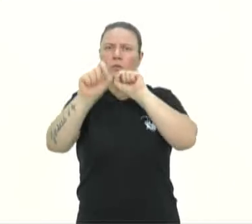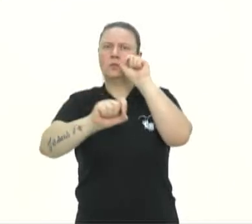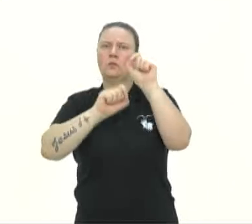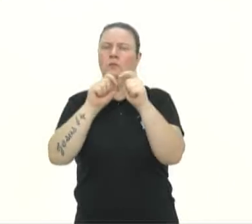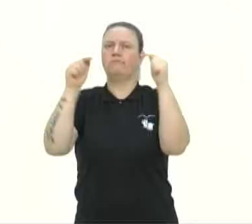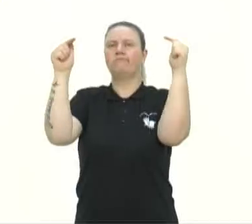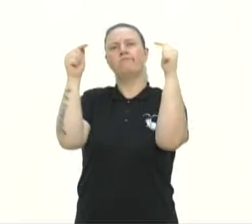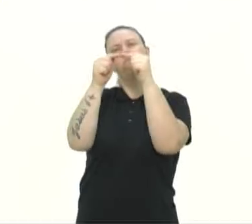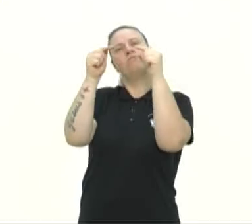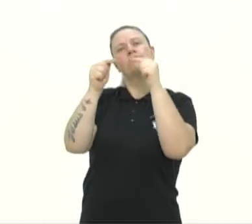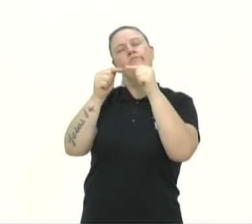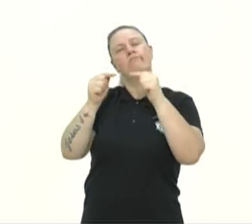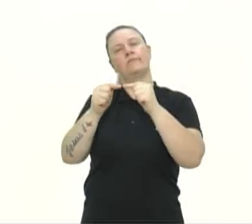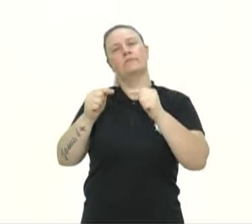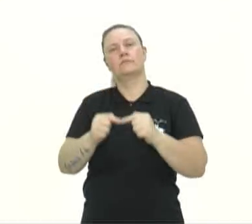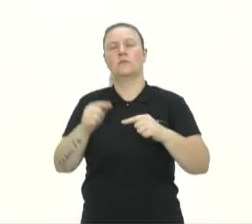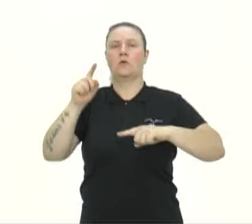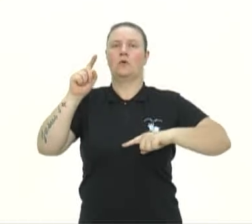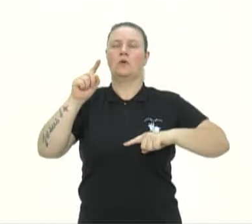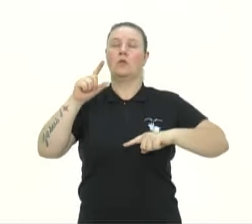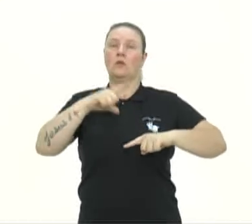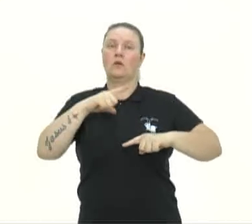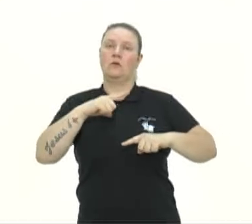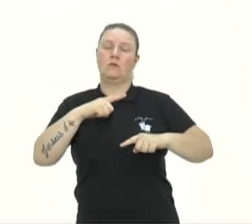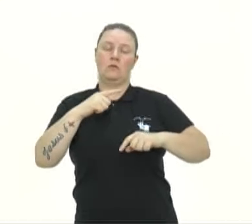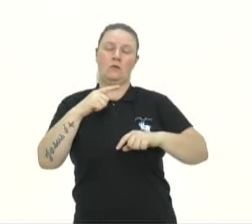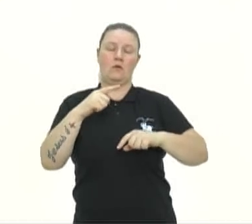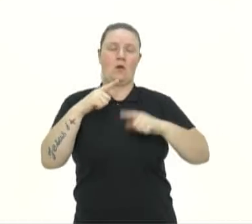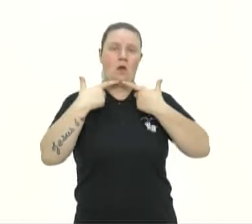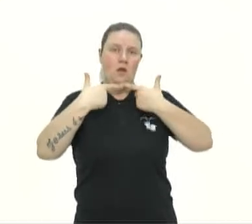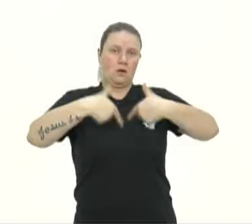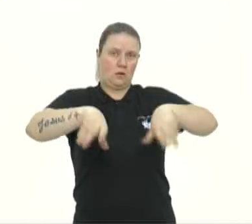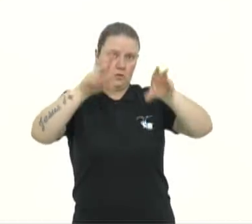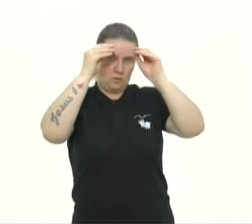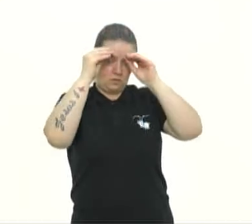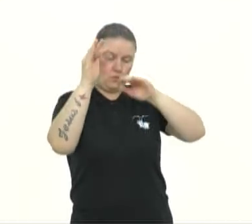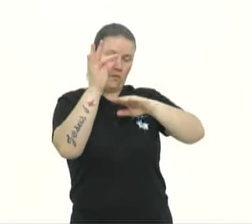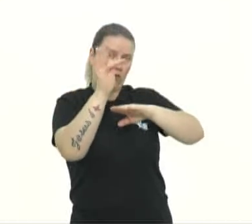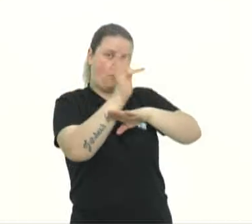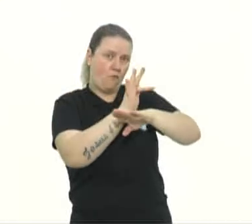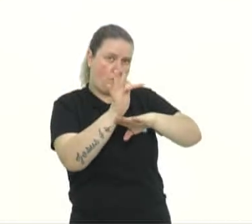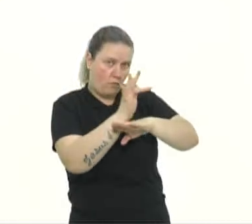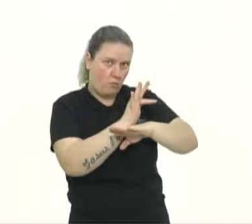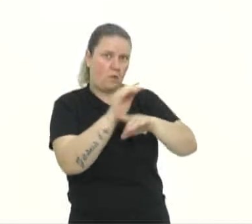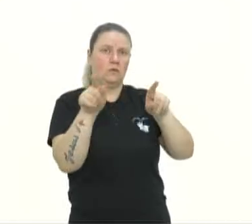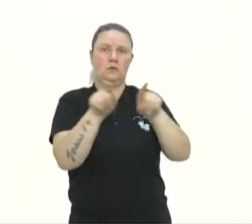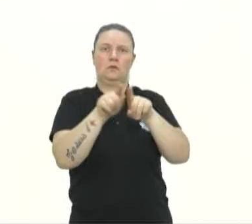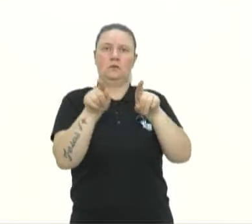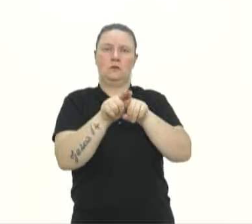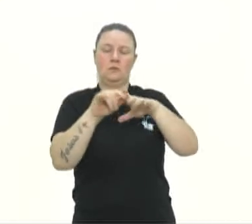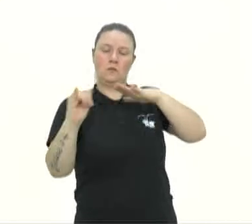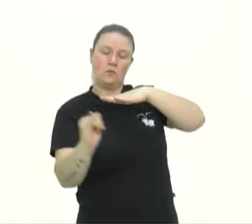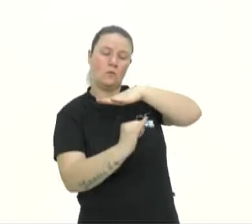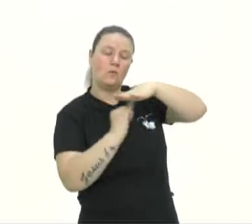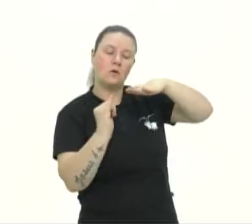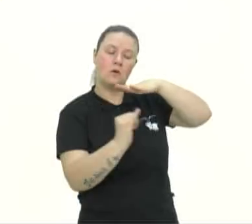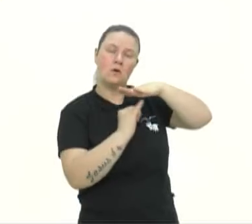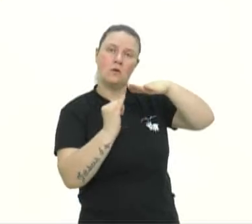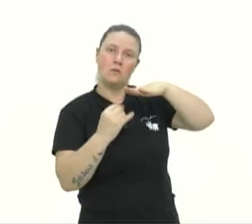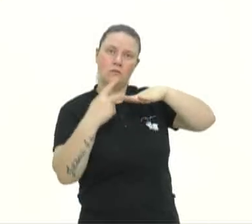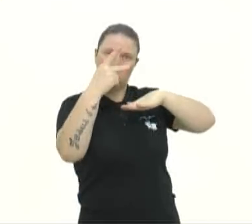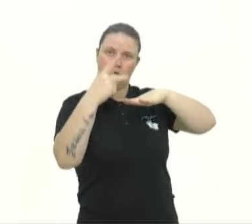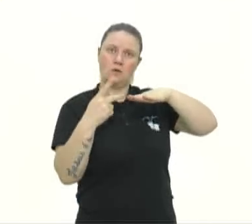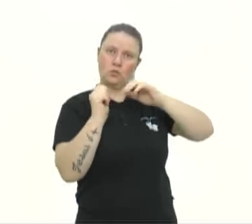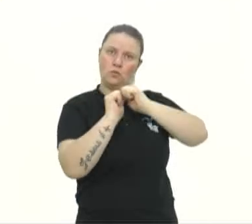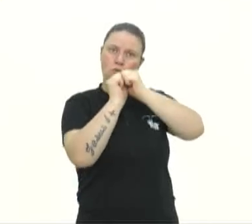certo, elementos da linguagem formal com a informal. Isso pode ser notado